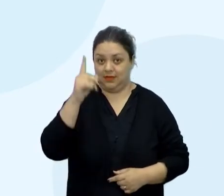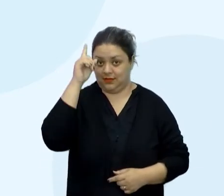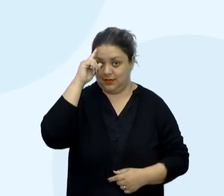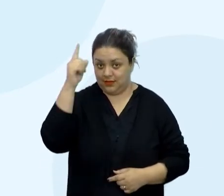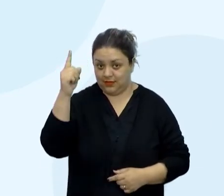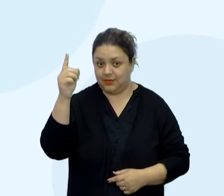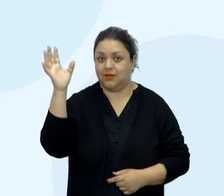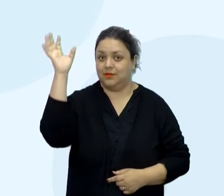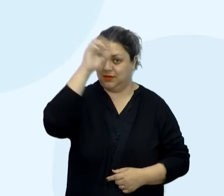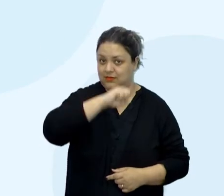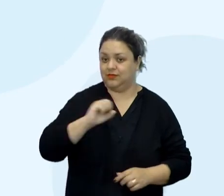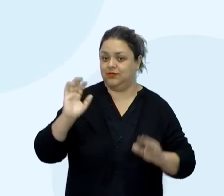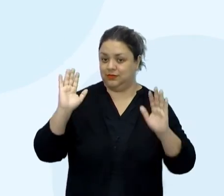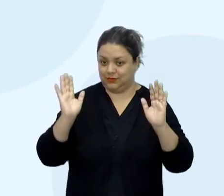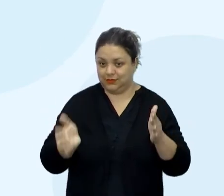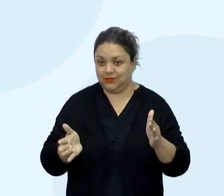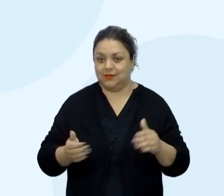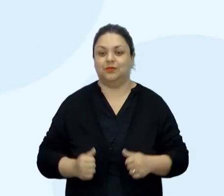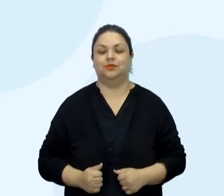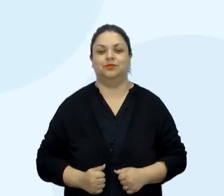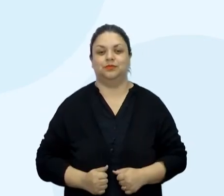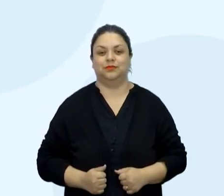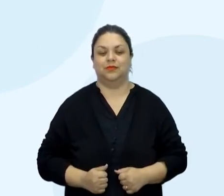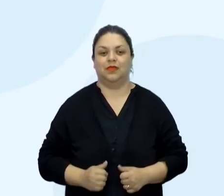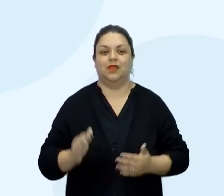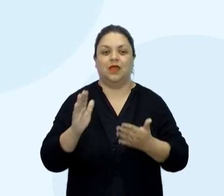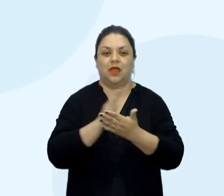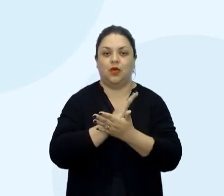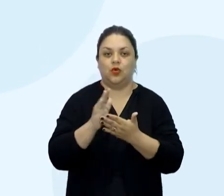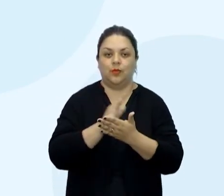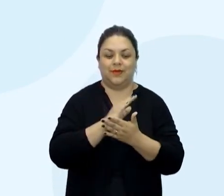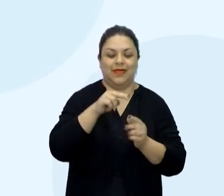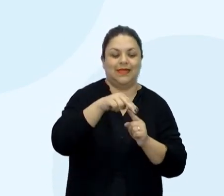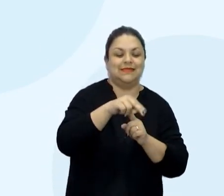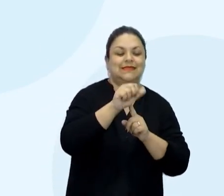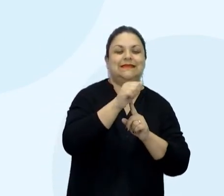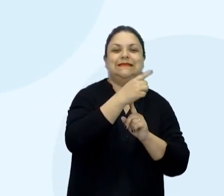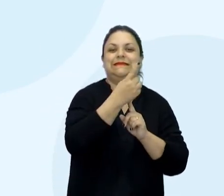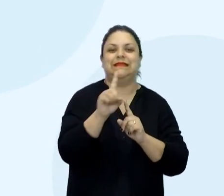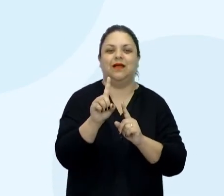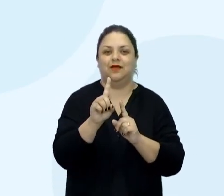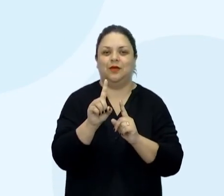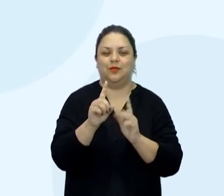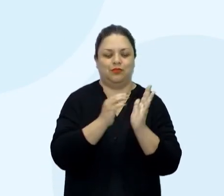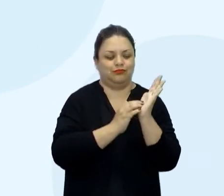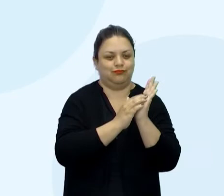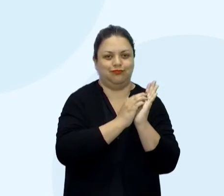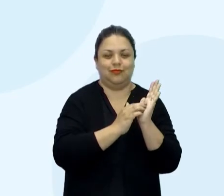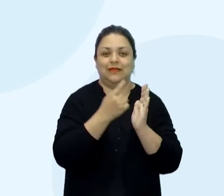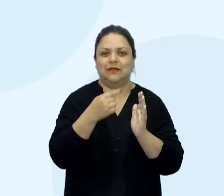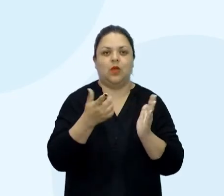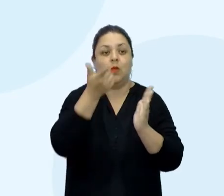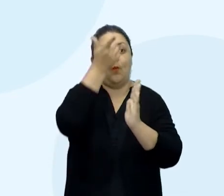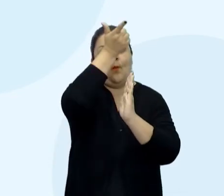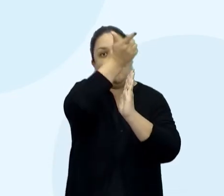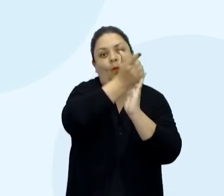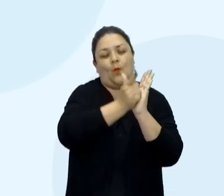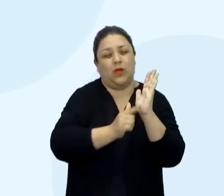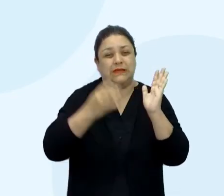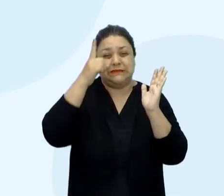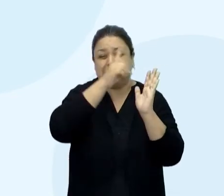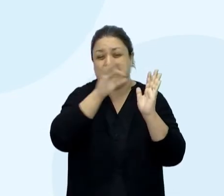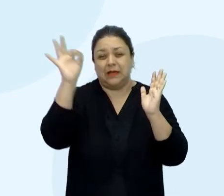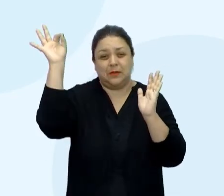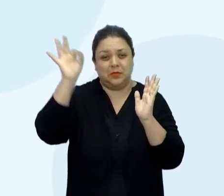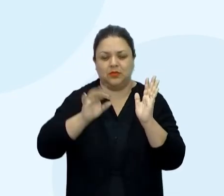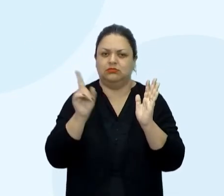gente já comentou aqui que cerâmica que não porosa não quer dizer que não tem poro, tá? É que há um